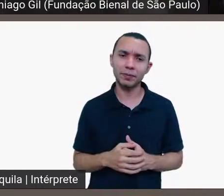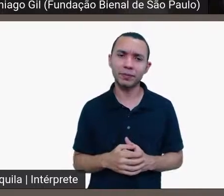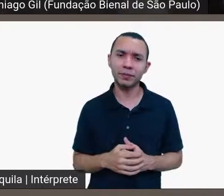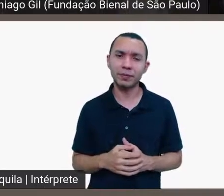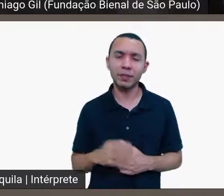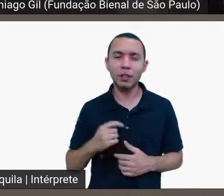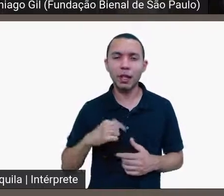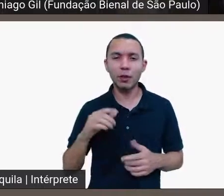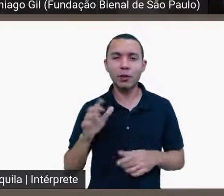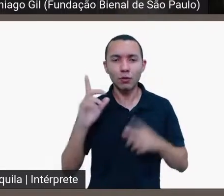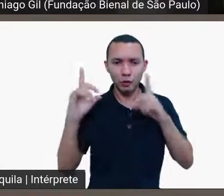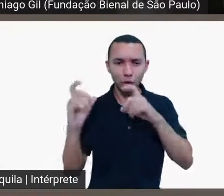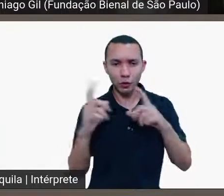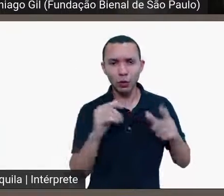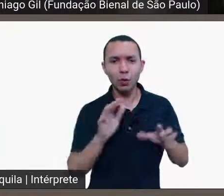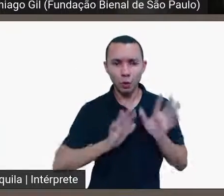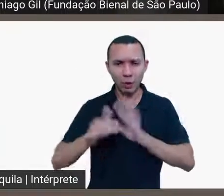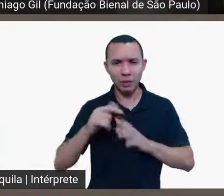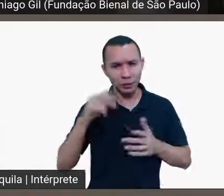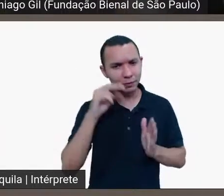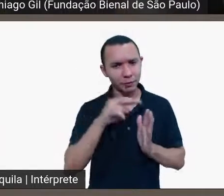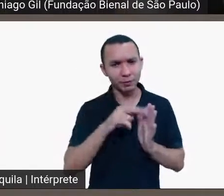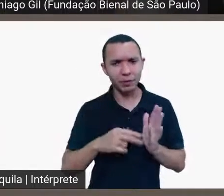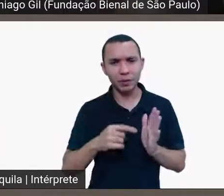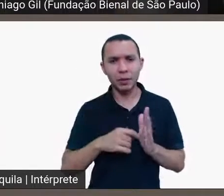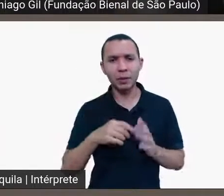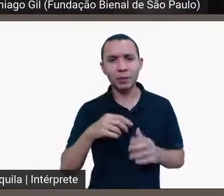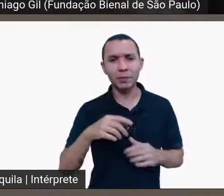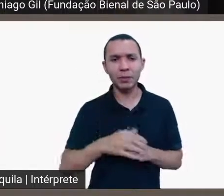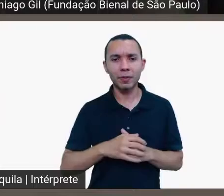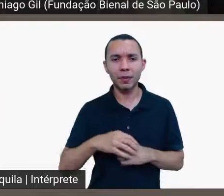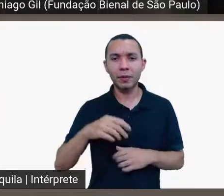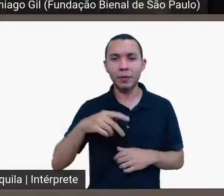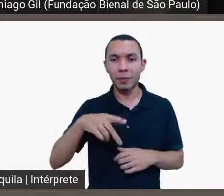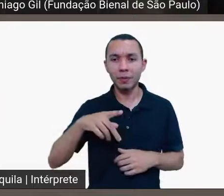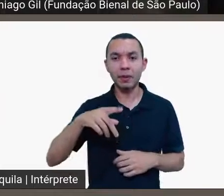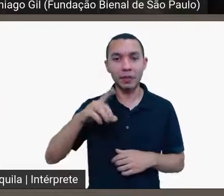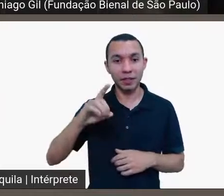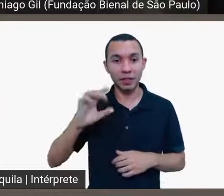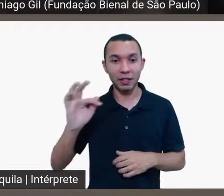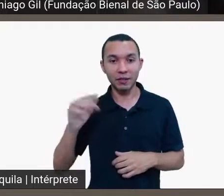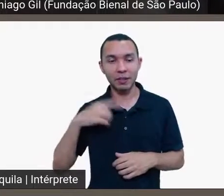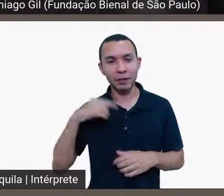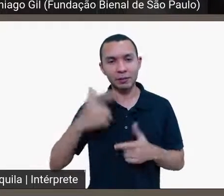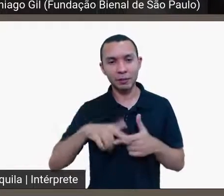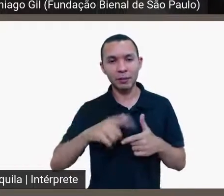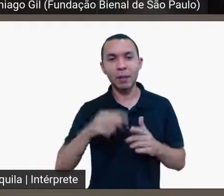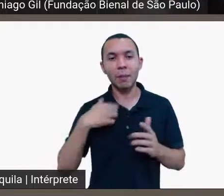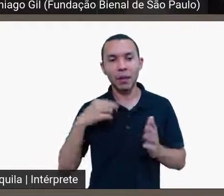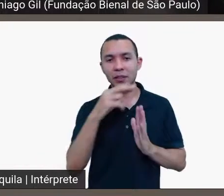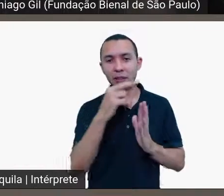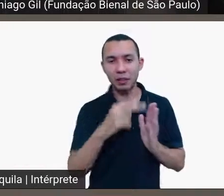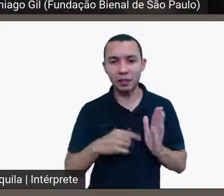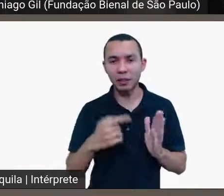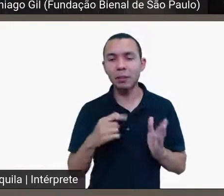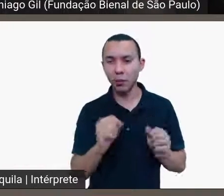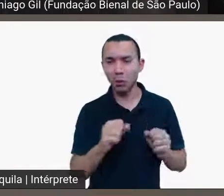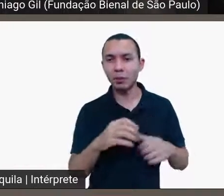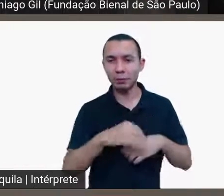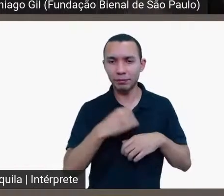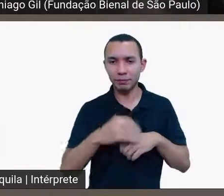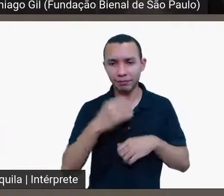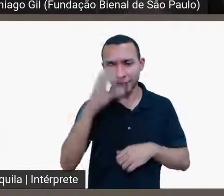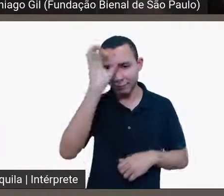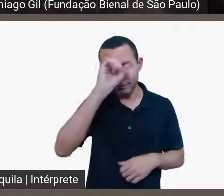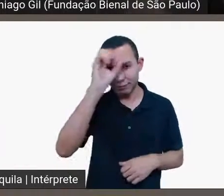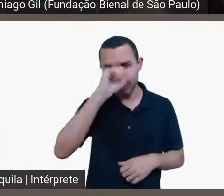cuidado fotografia, acho que vale a pena. O PDF tem problemas de transcrição, mas é saboroso para inspirar. Agora, quando você